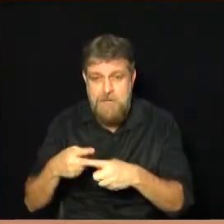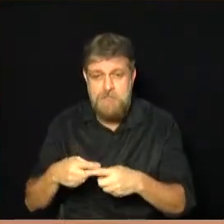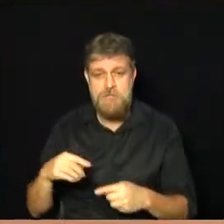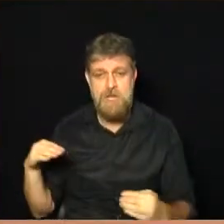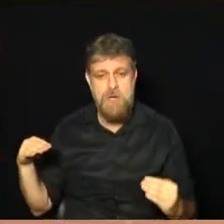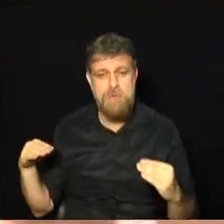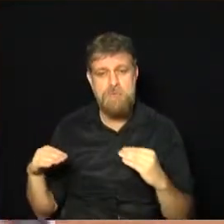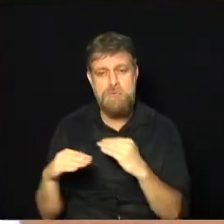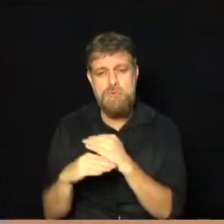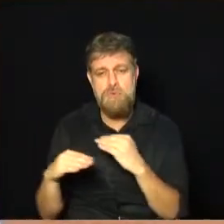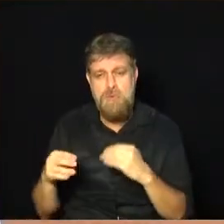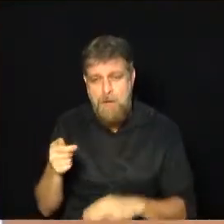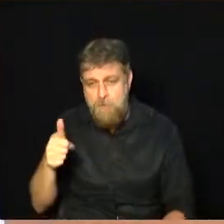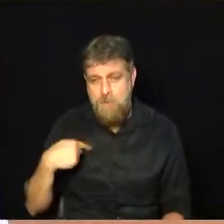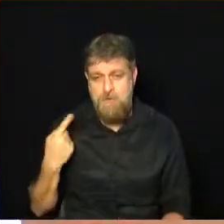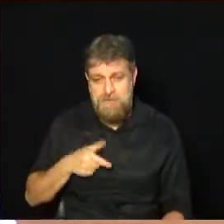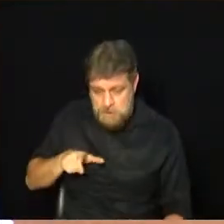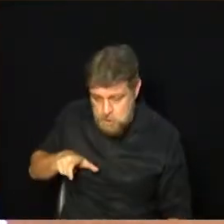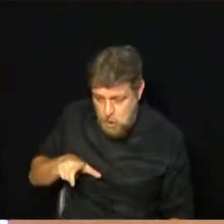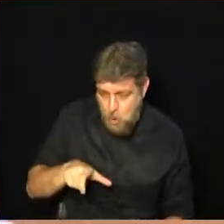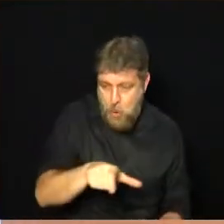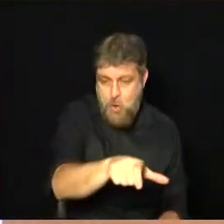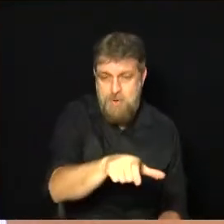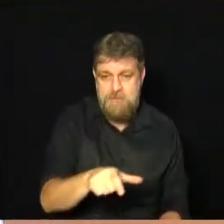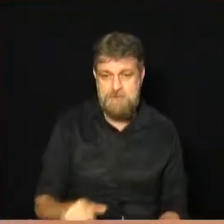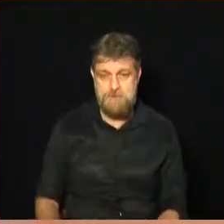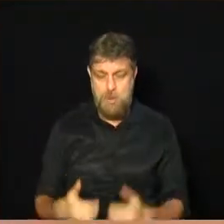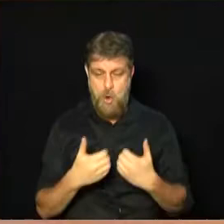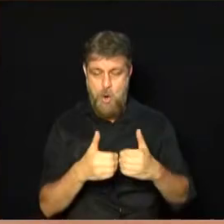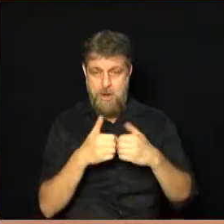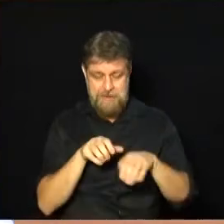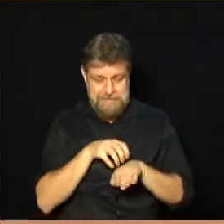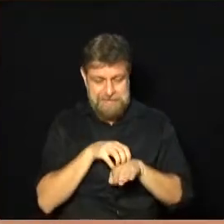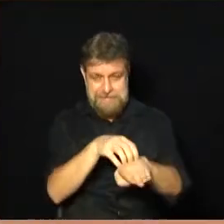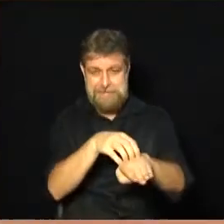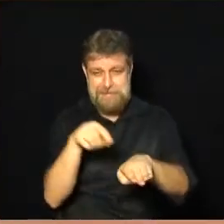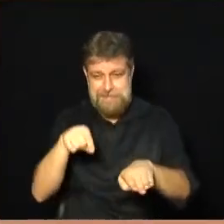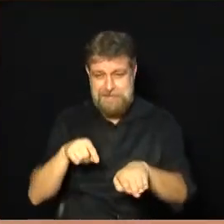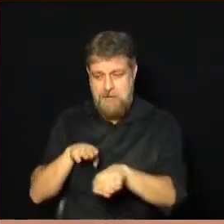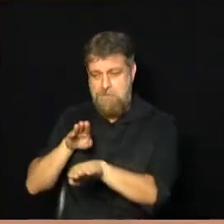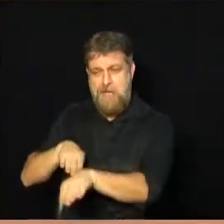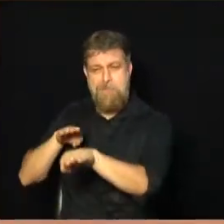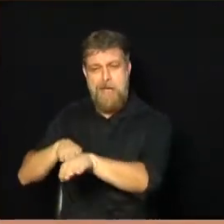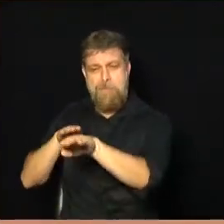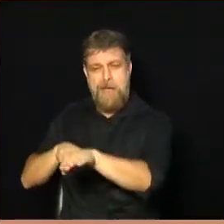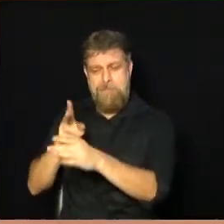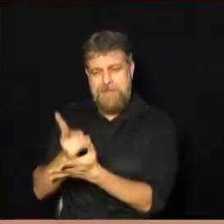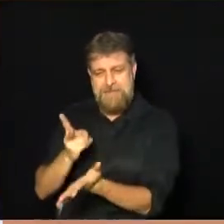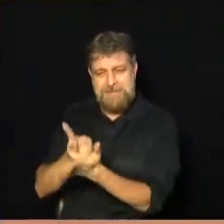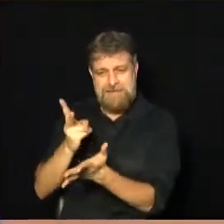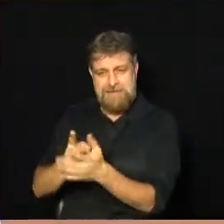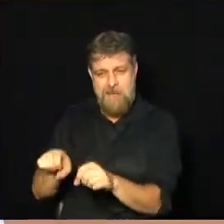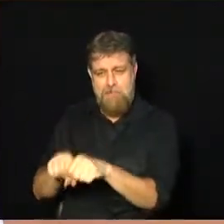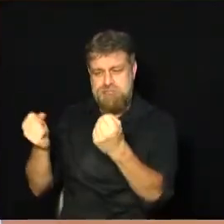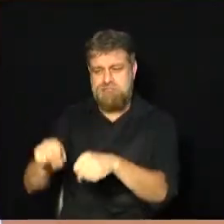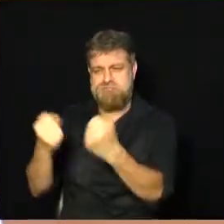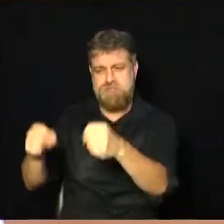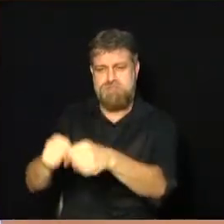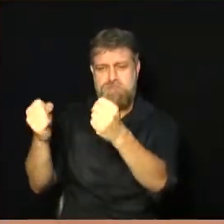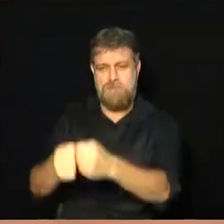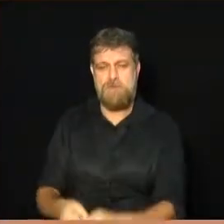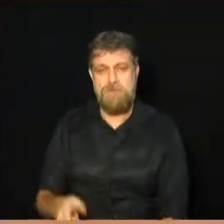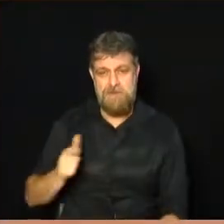menor de veículos. A hora que nós construímos um corredor, uma faixa exclusiva de cá, todo mundo começou a usar o lado do asfalto, então